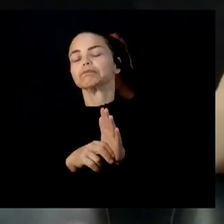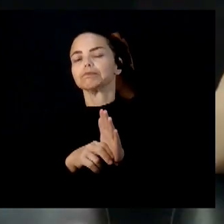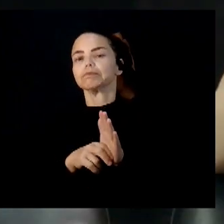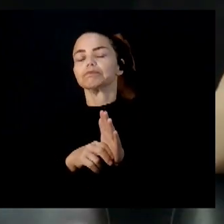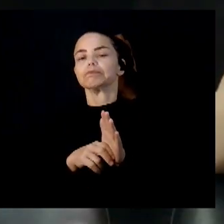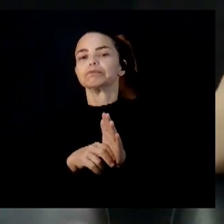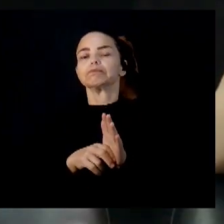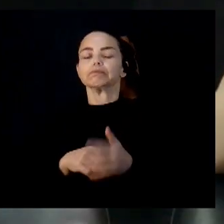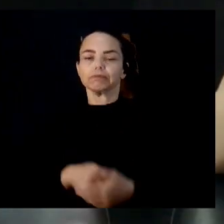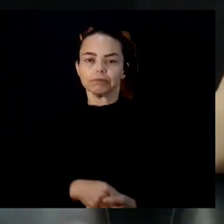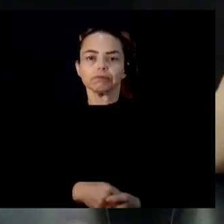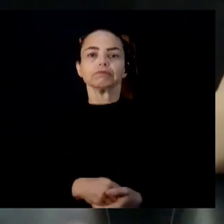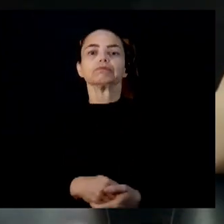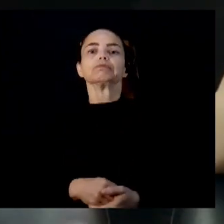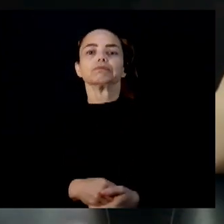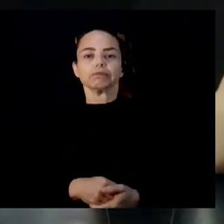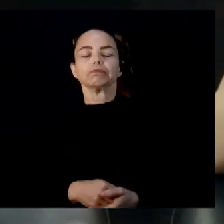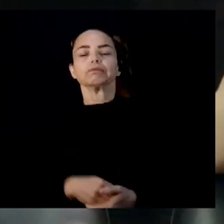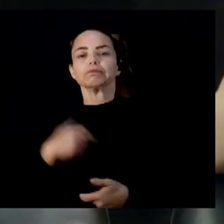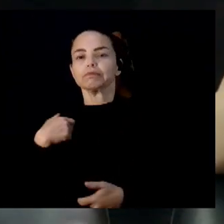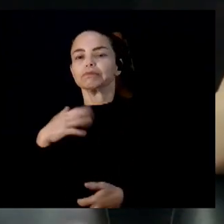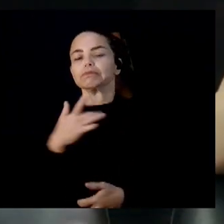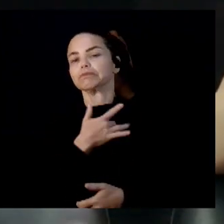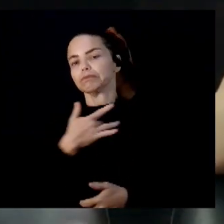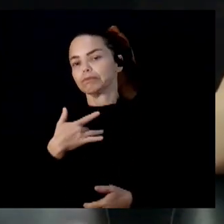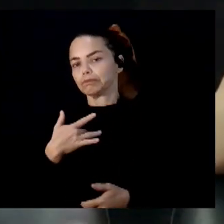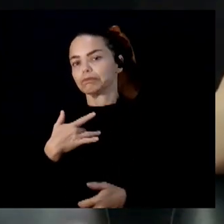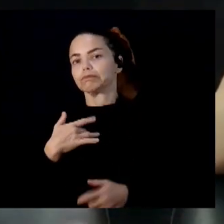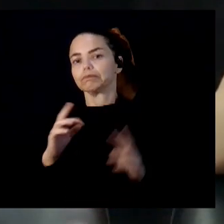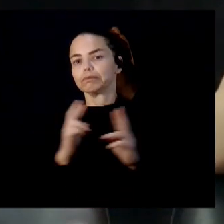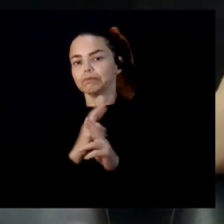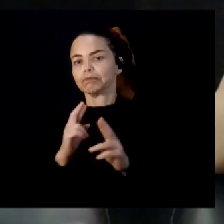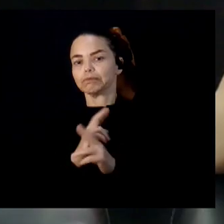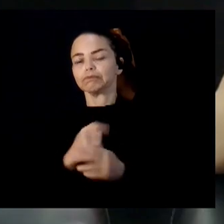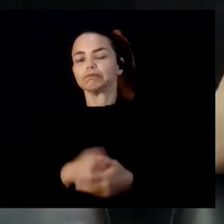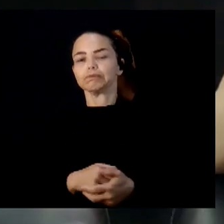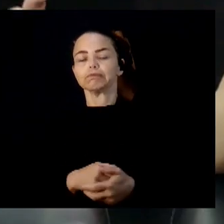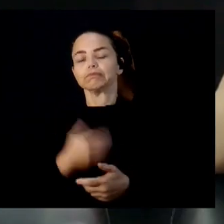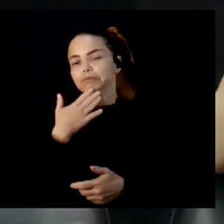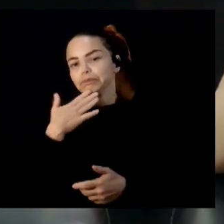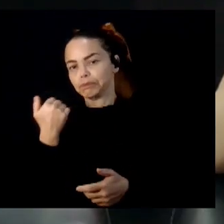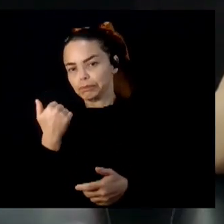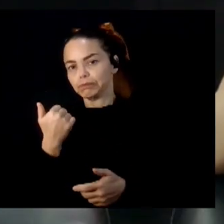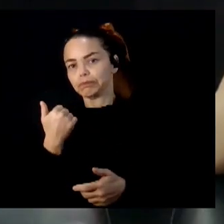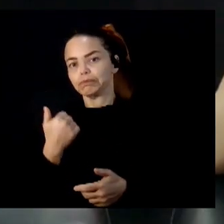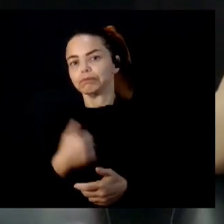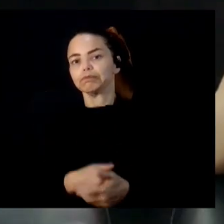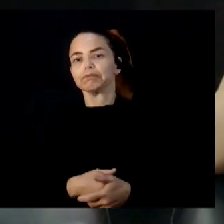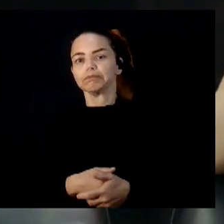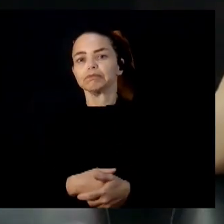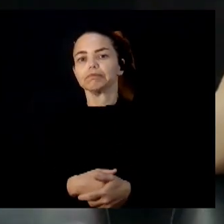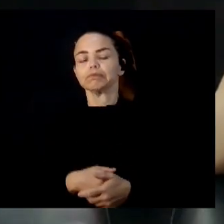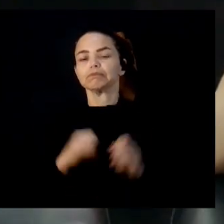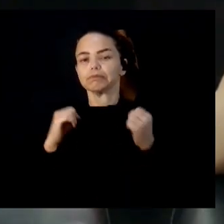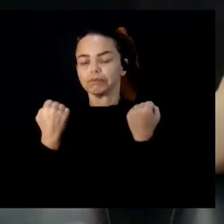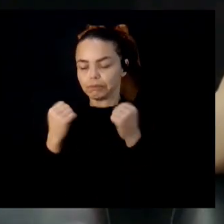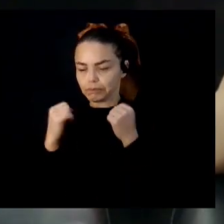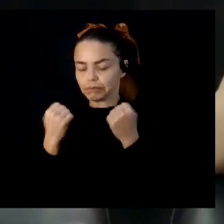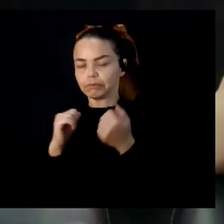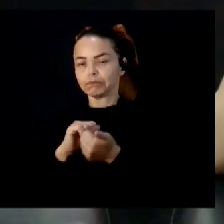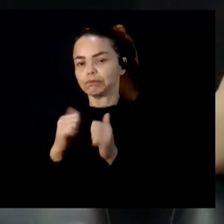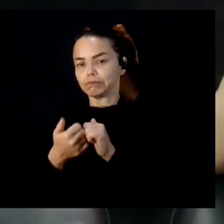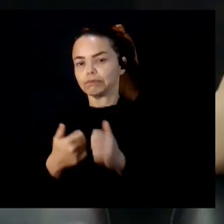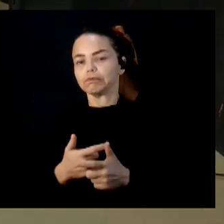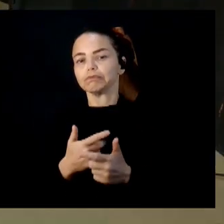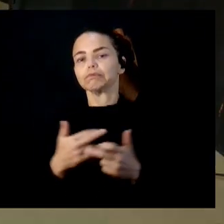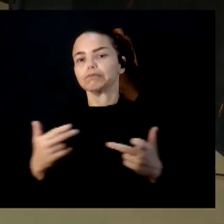dinâmica muito mais saudável para a relação e uma funcionalidade melhor. Então, e o esporte tem trazido muito isso, né?